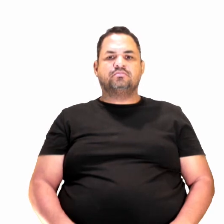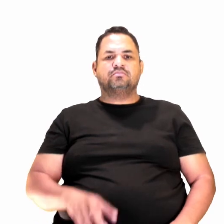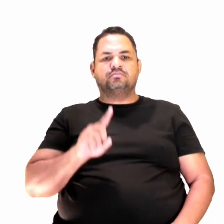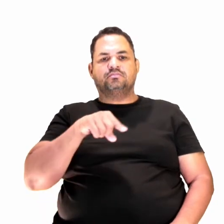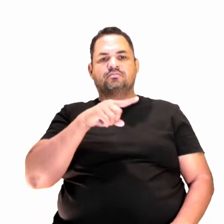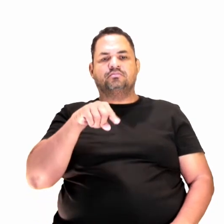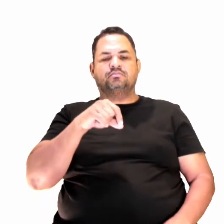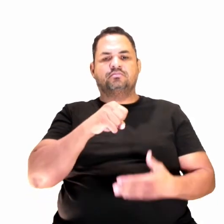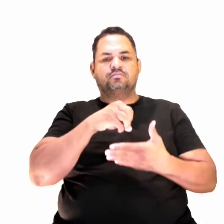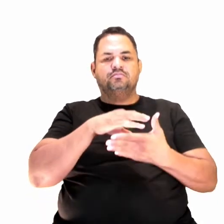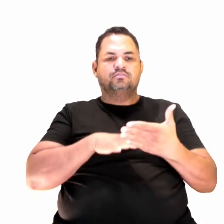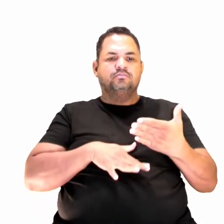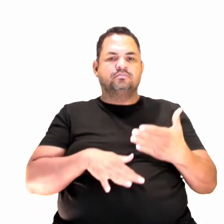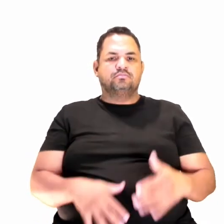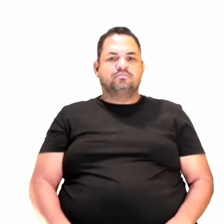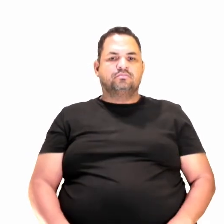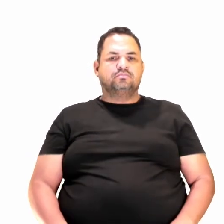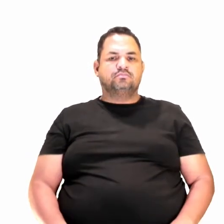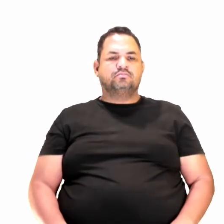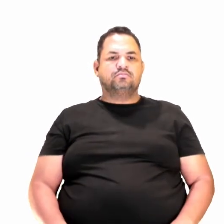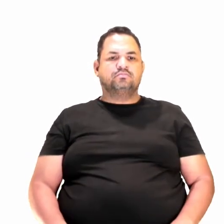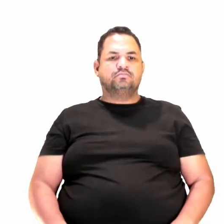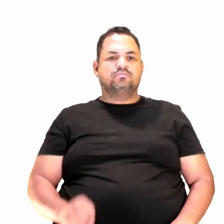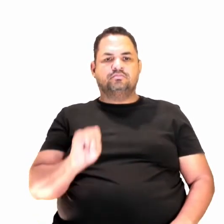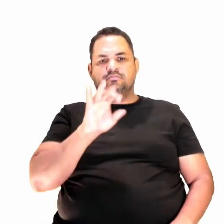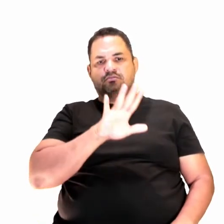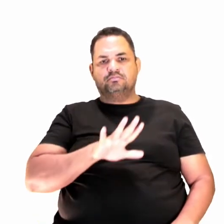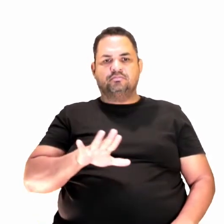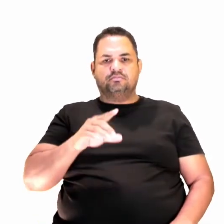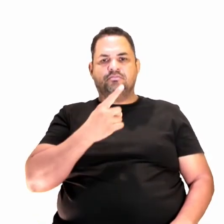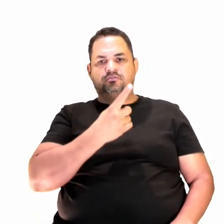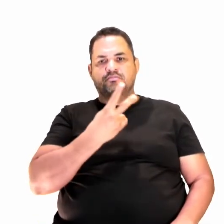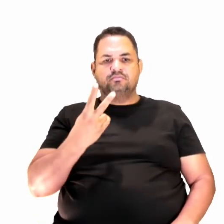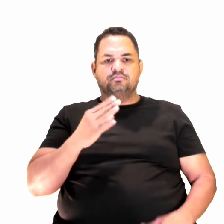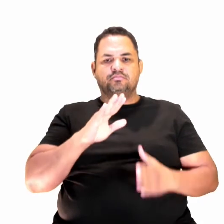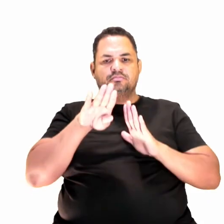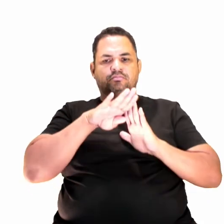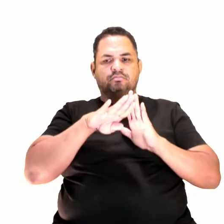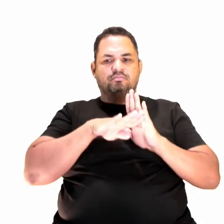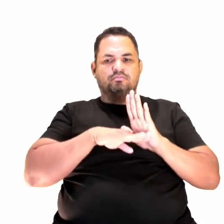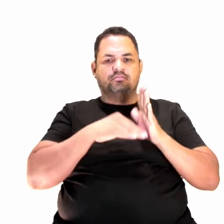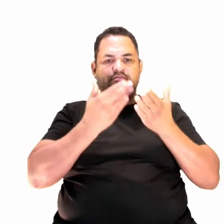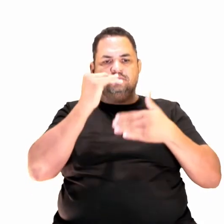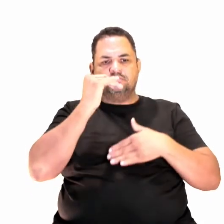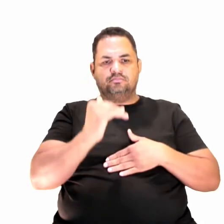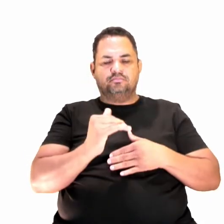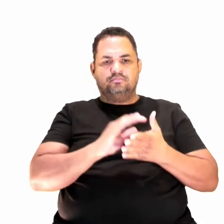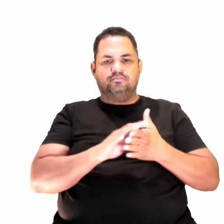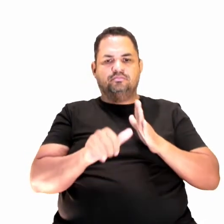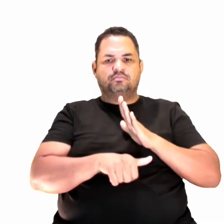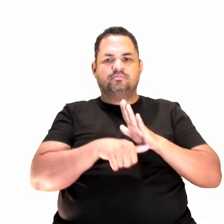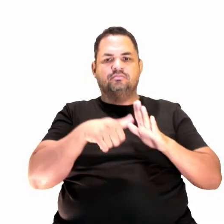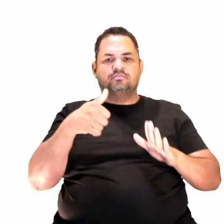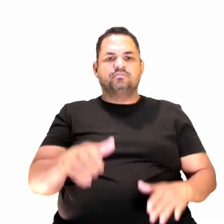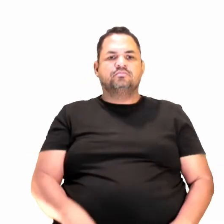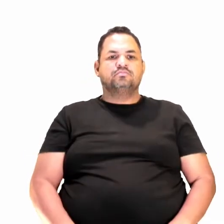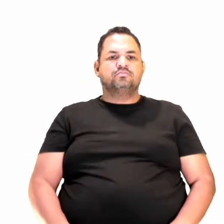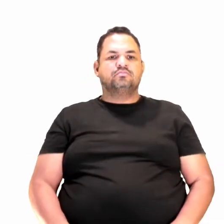ser usado caso, enfim, quebrar algumas barreiras aí, por que não? Muito usado também para dizer que ela